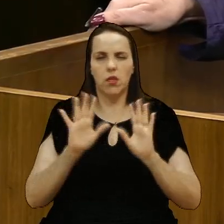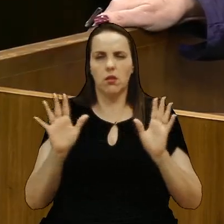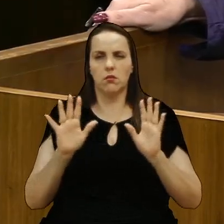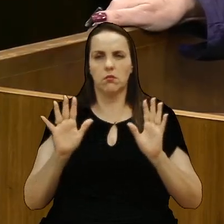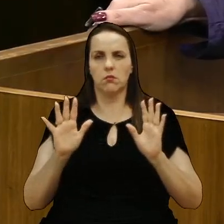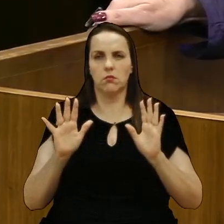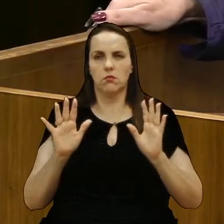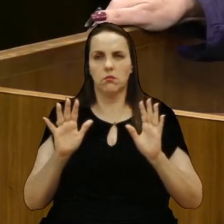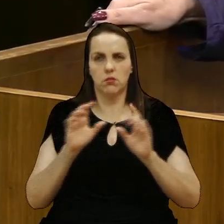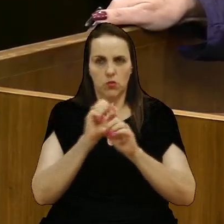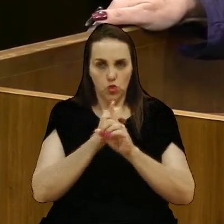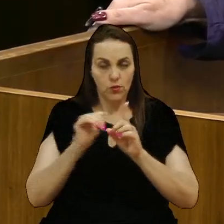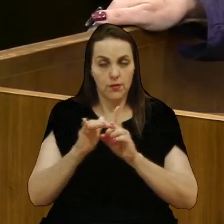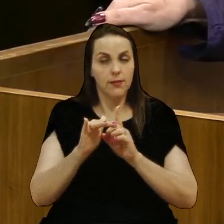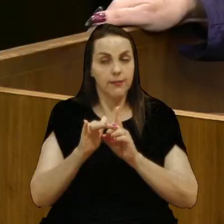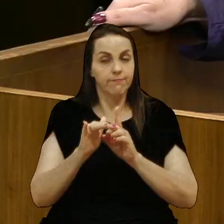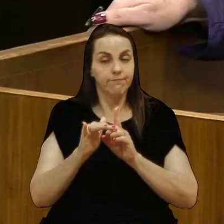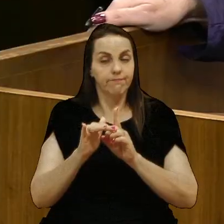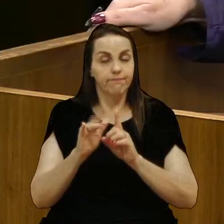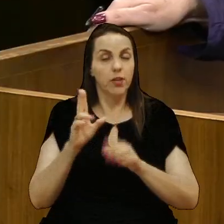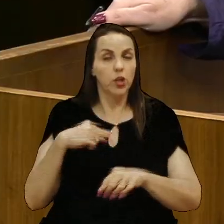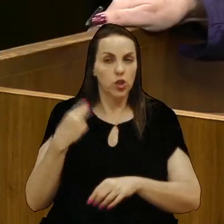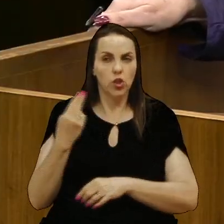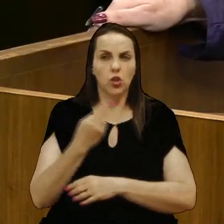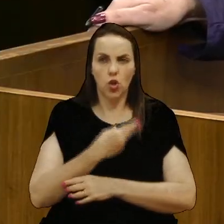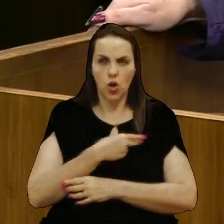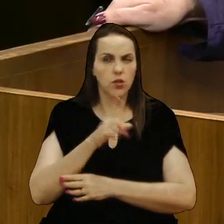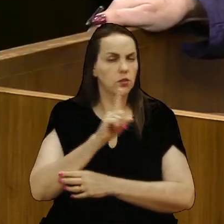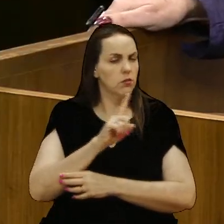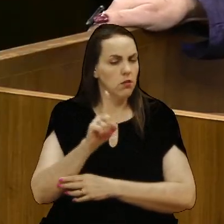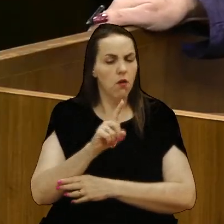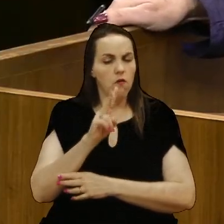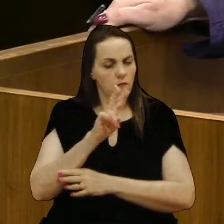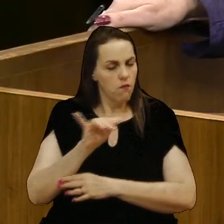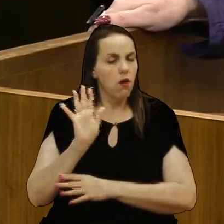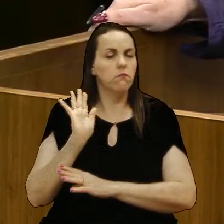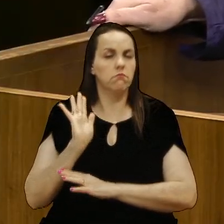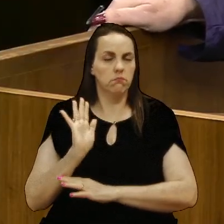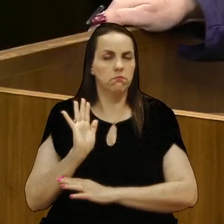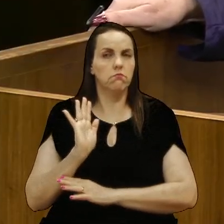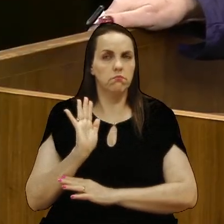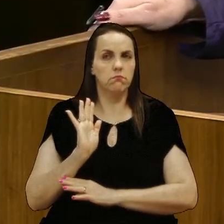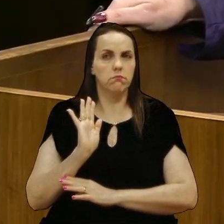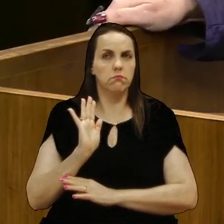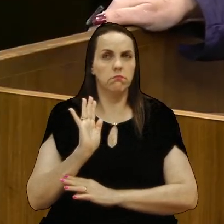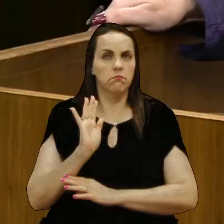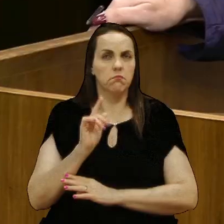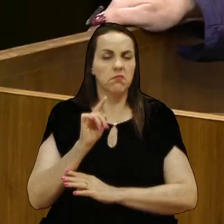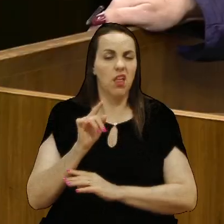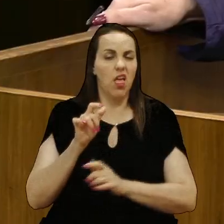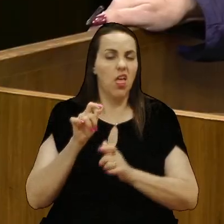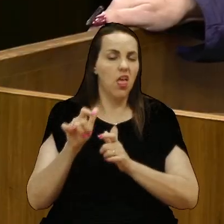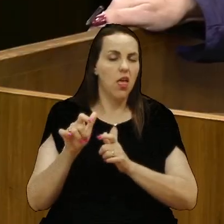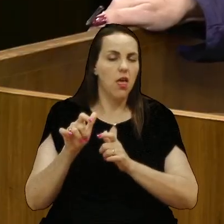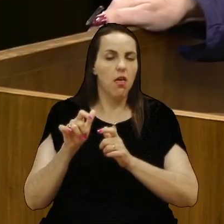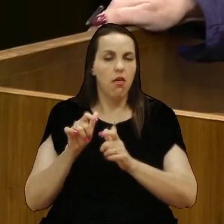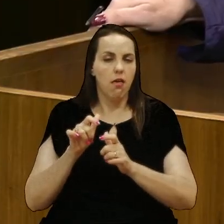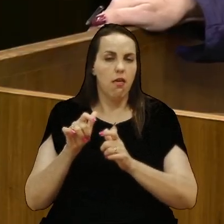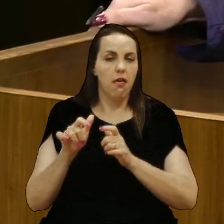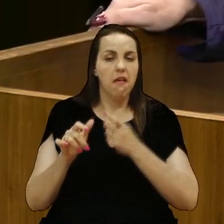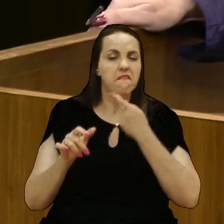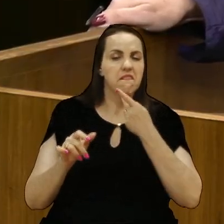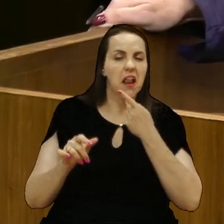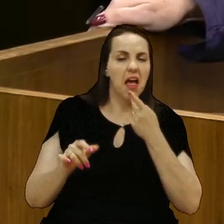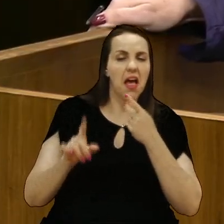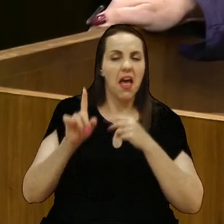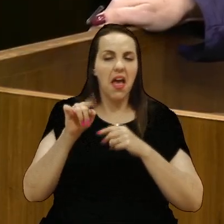inteira. Então, nós não vamos cair neste joguinho de dizer